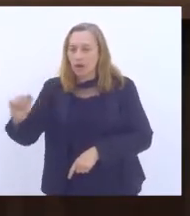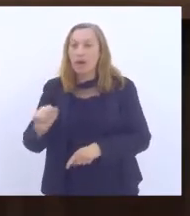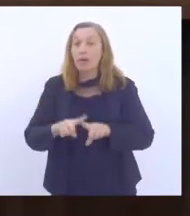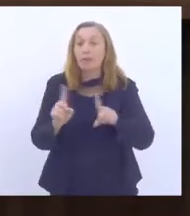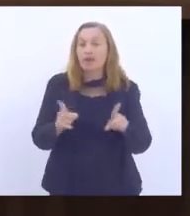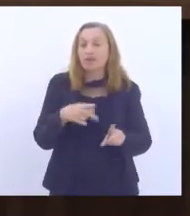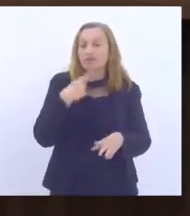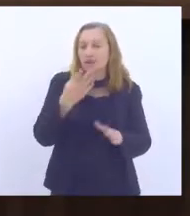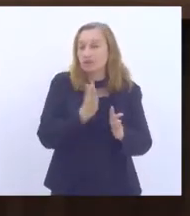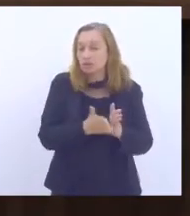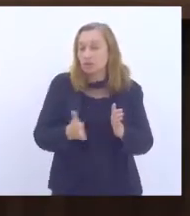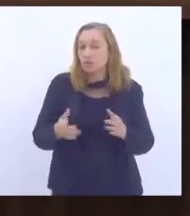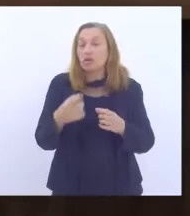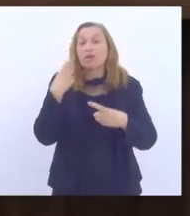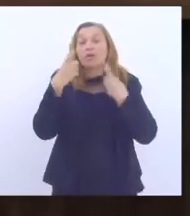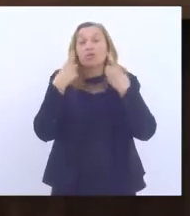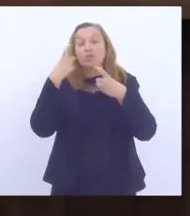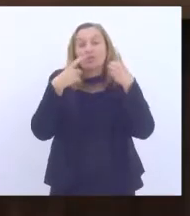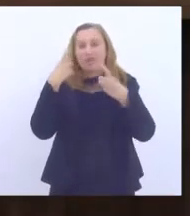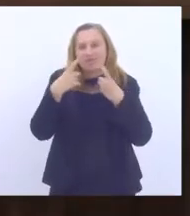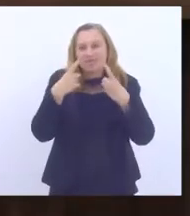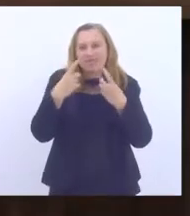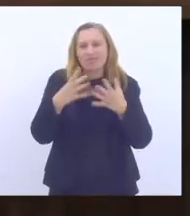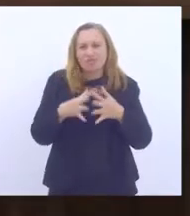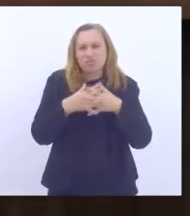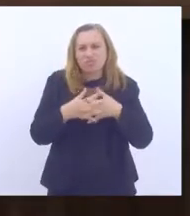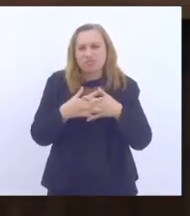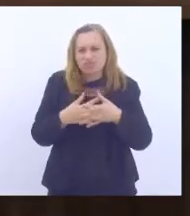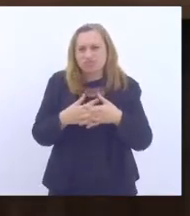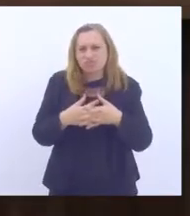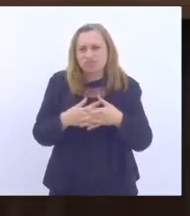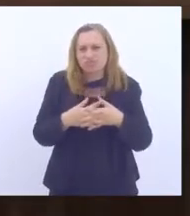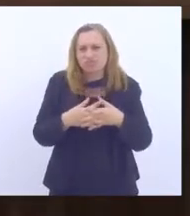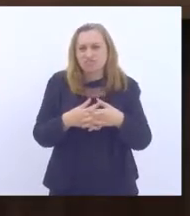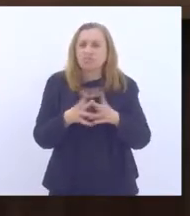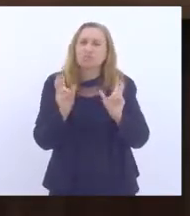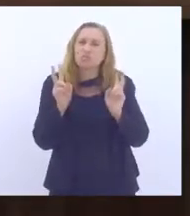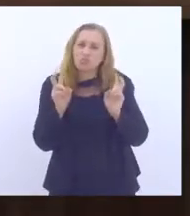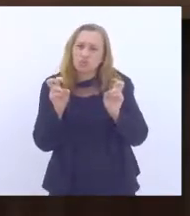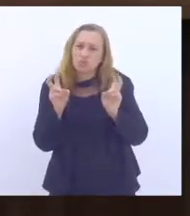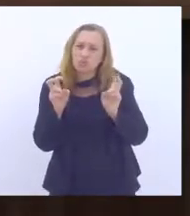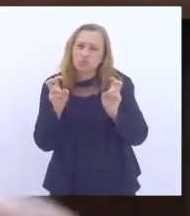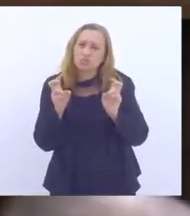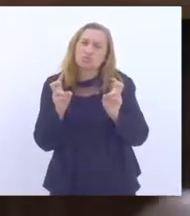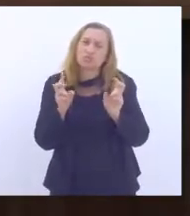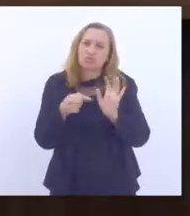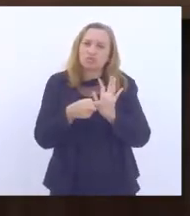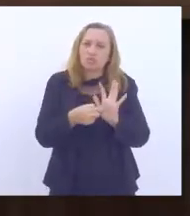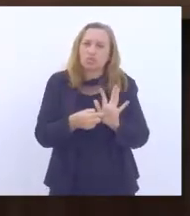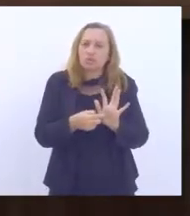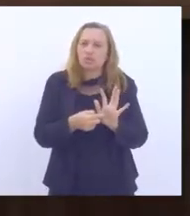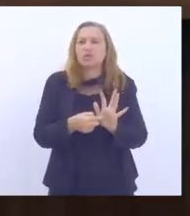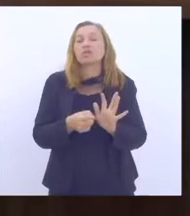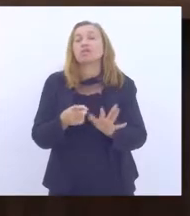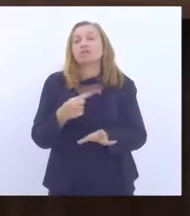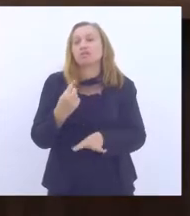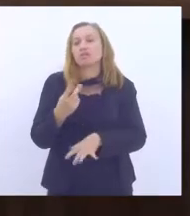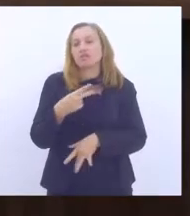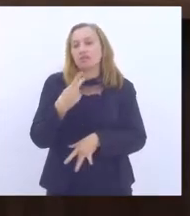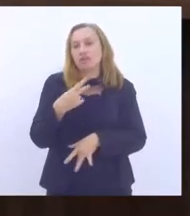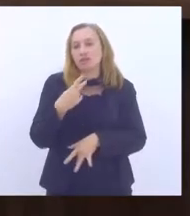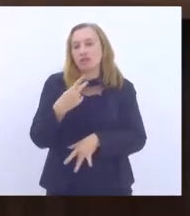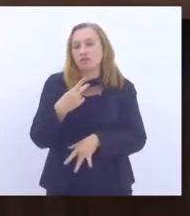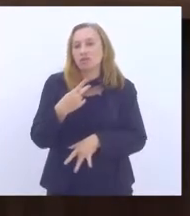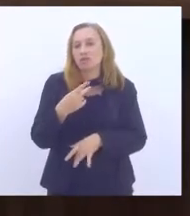justamente pela preocupação com a complexidade que o que o tema nos traz né Afinal de contas digital falando